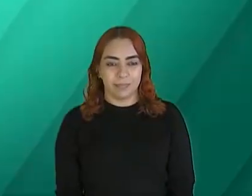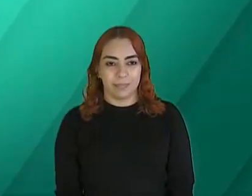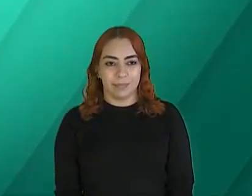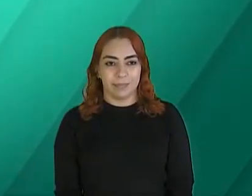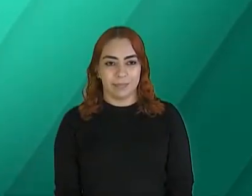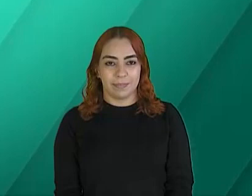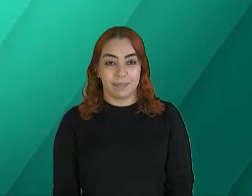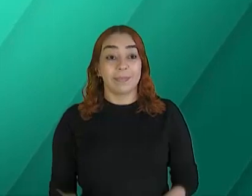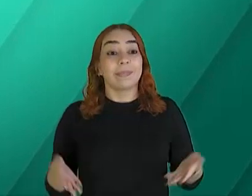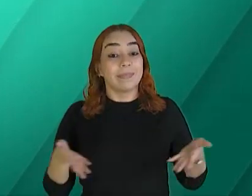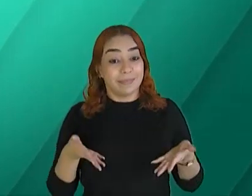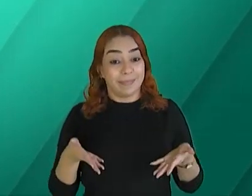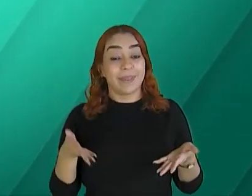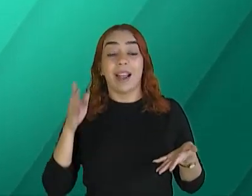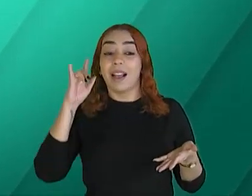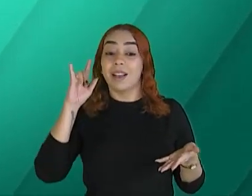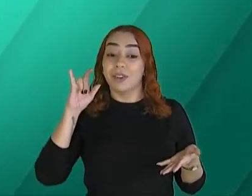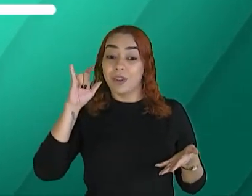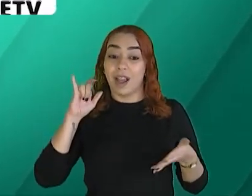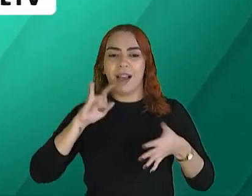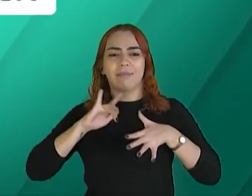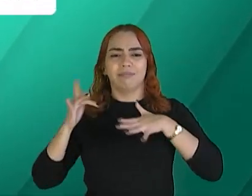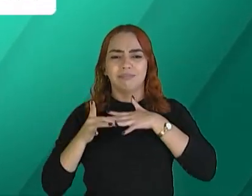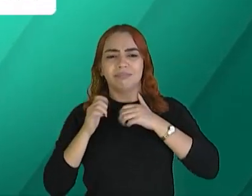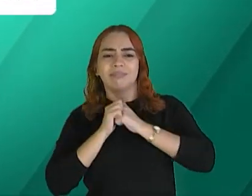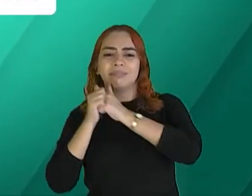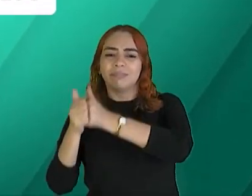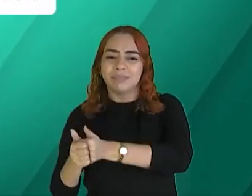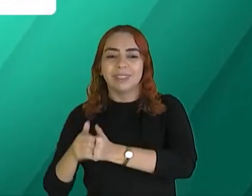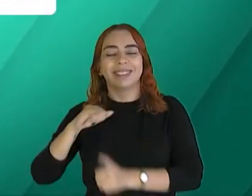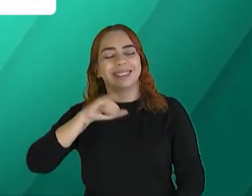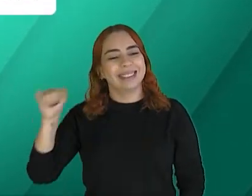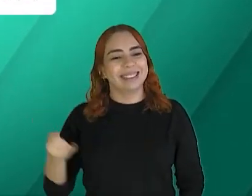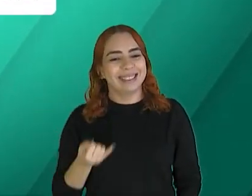A Só Vamos estar nas redes sociais, então já aparece lá para curtir o nosso